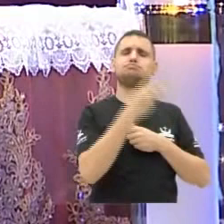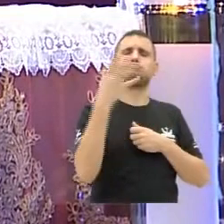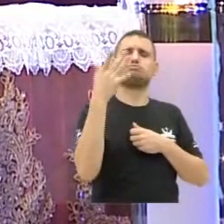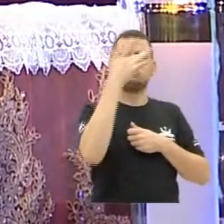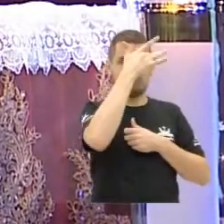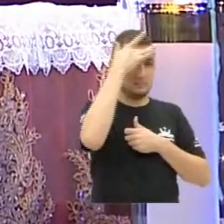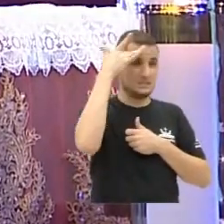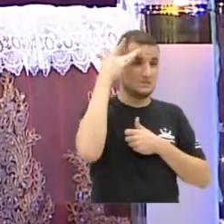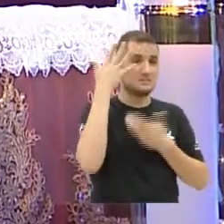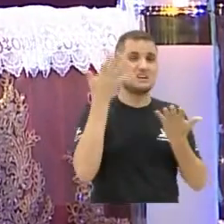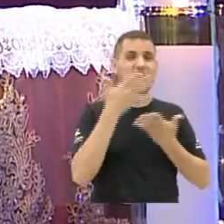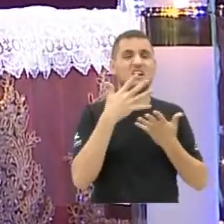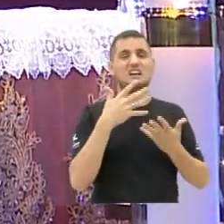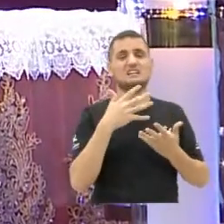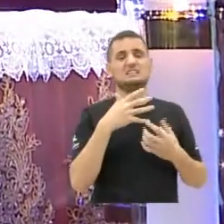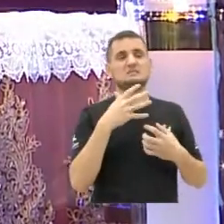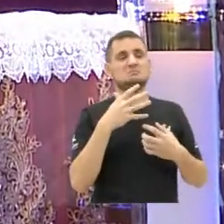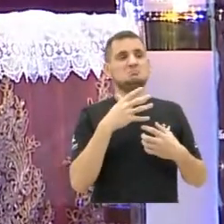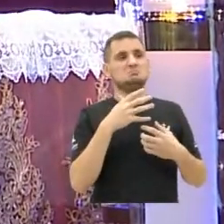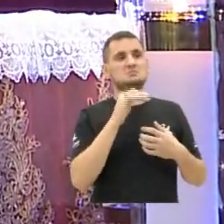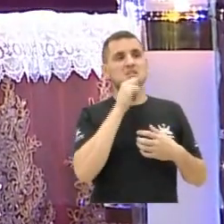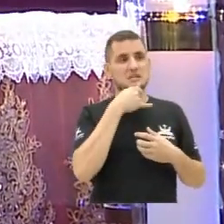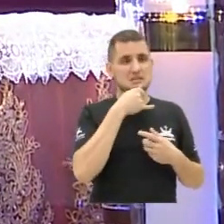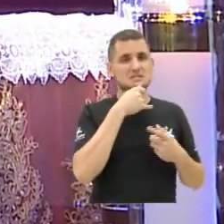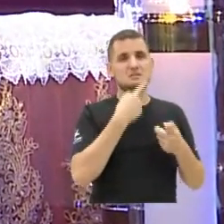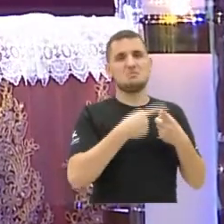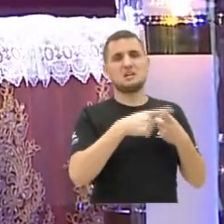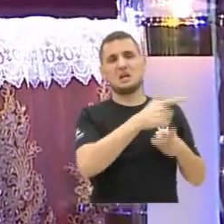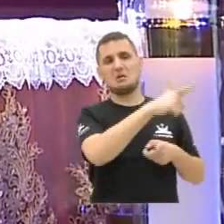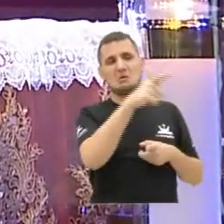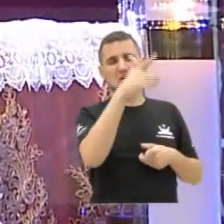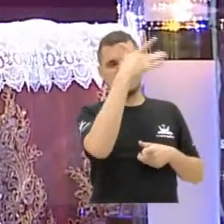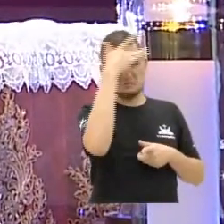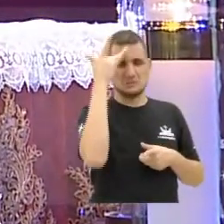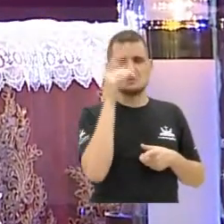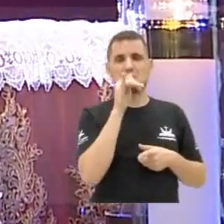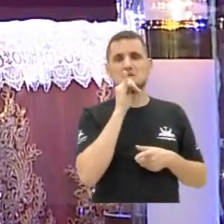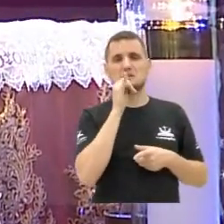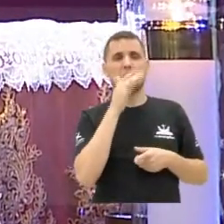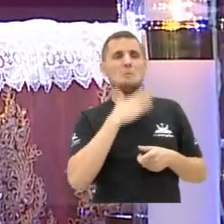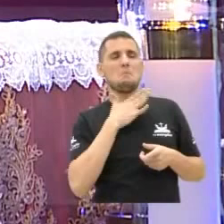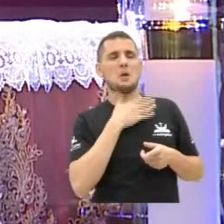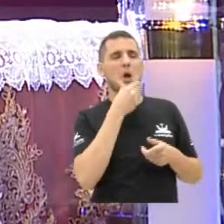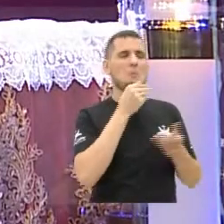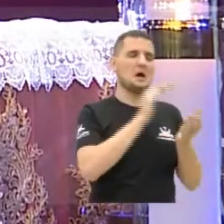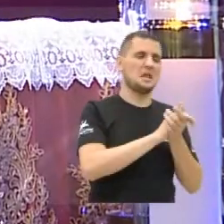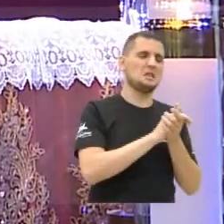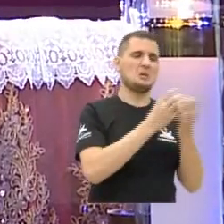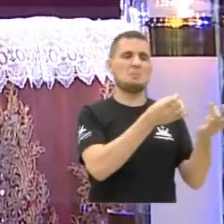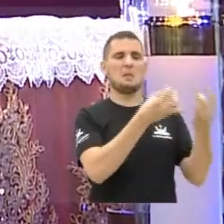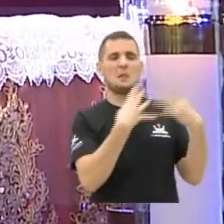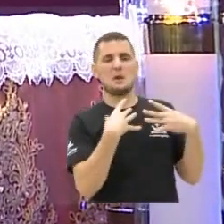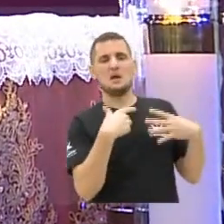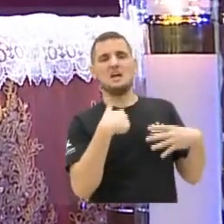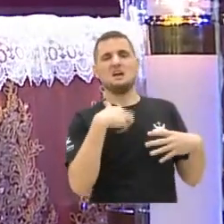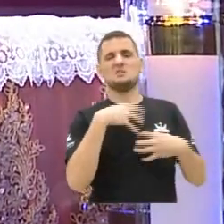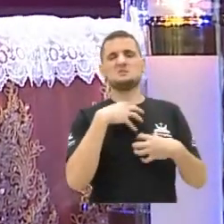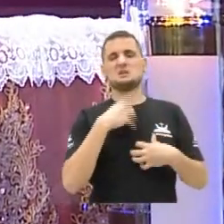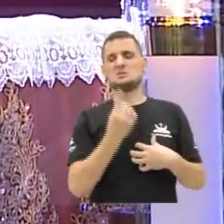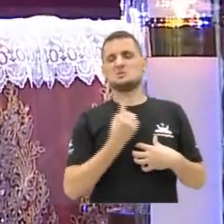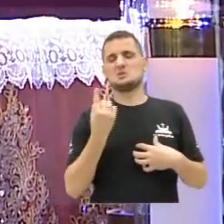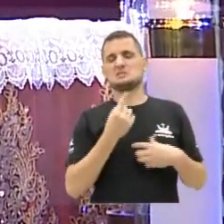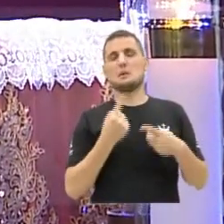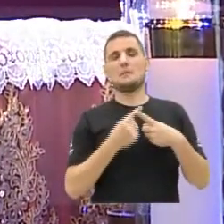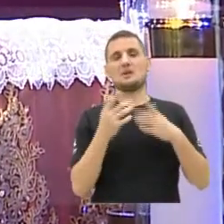estão decepcionadas com os outros. Ai, eu me sinto tão só, o meu marido me abandonou, eu me sinto tão só, o meu noivo